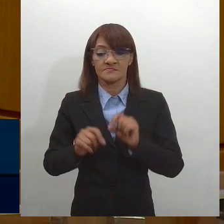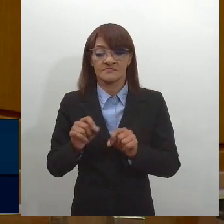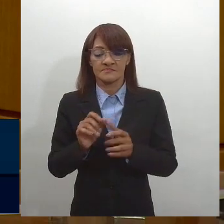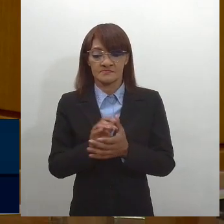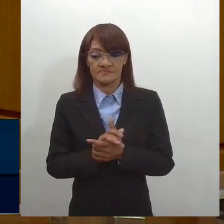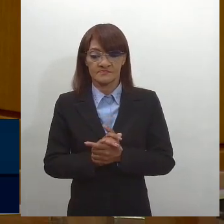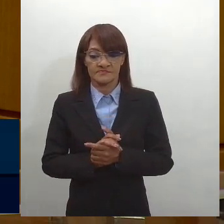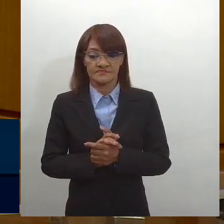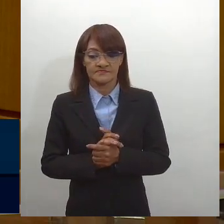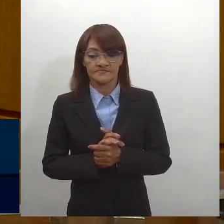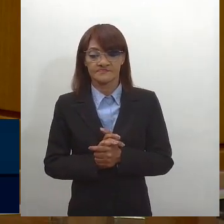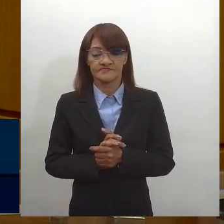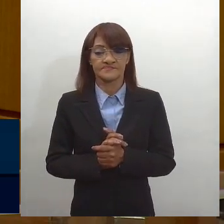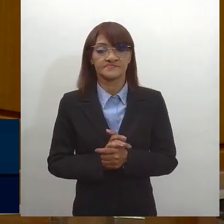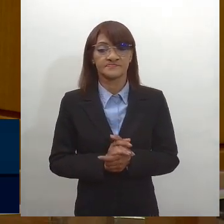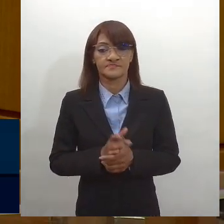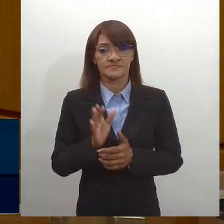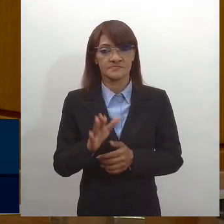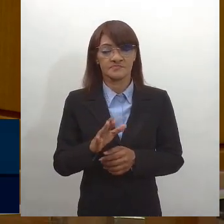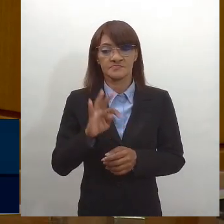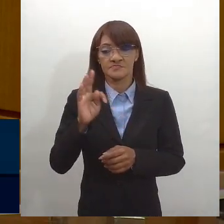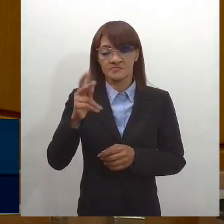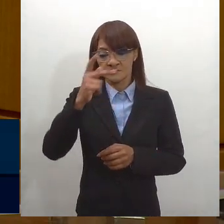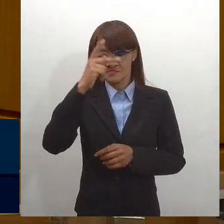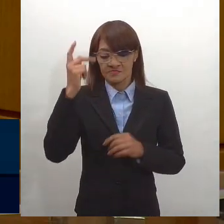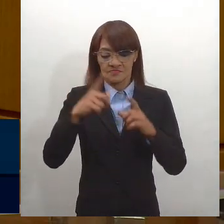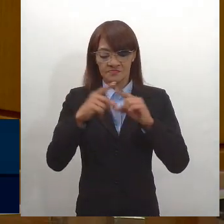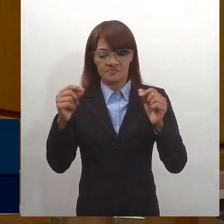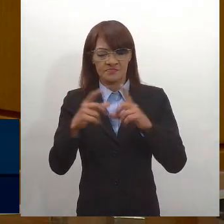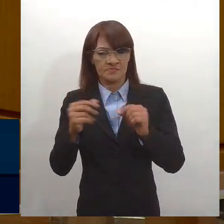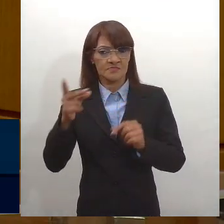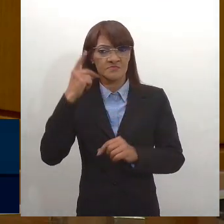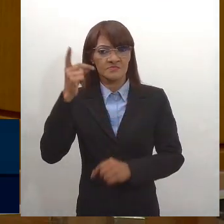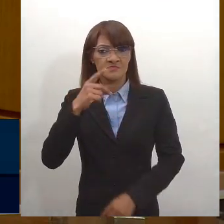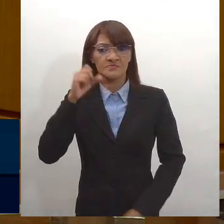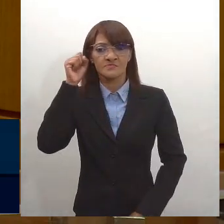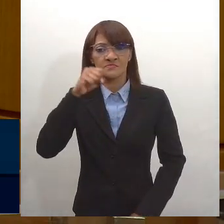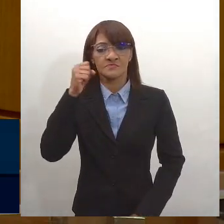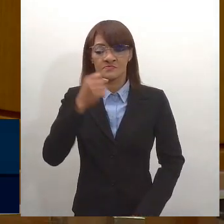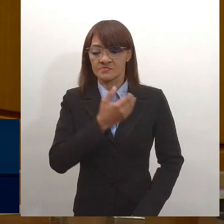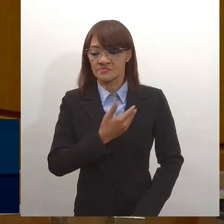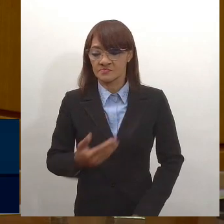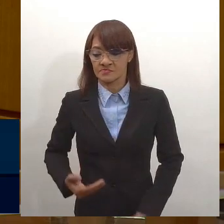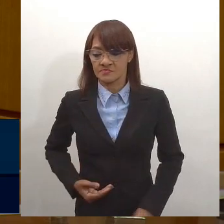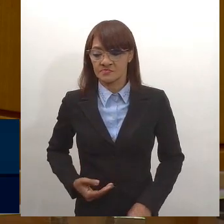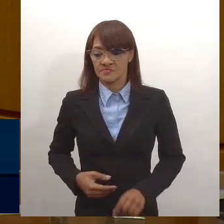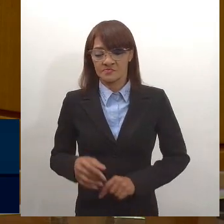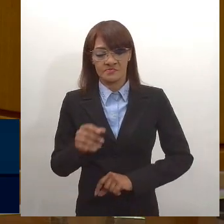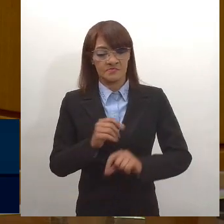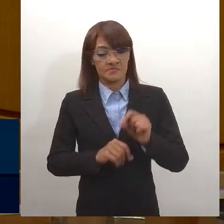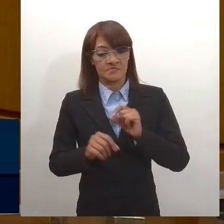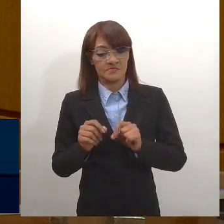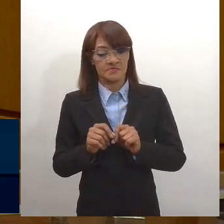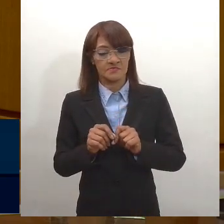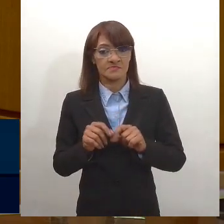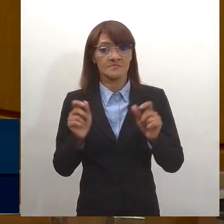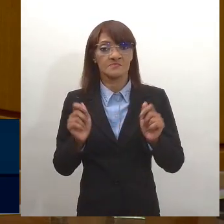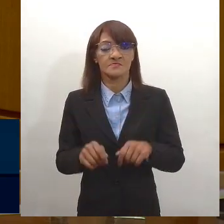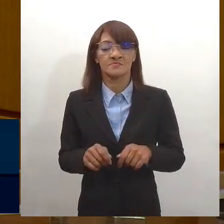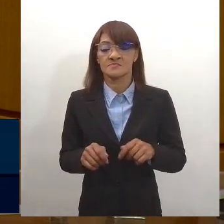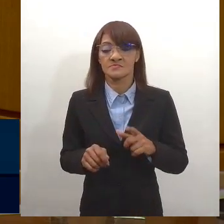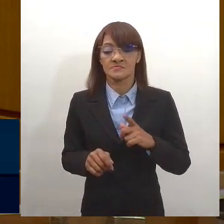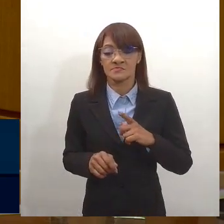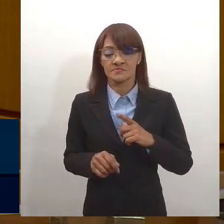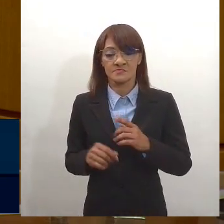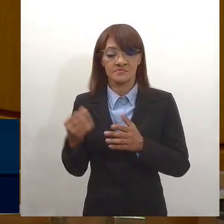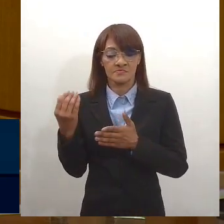em Brasília, deputado federal, senador, o governo federal, como é que a gente consegue recursos para que o estado de Sergipe